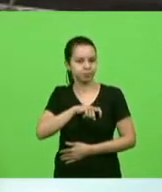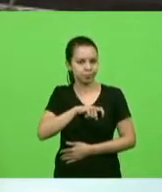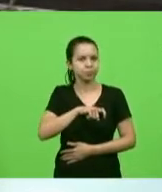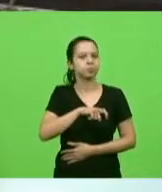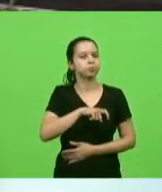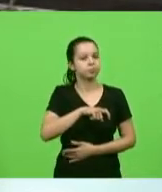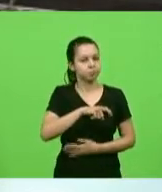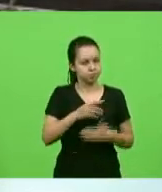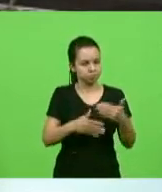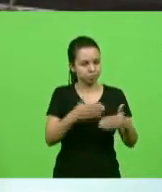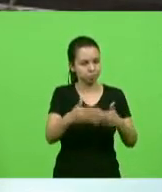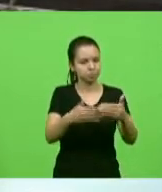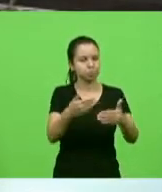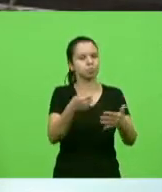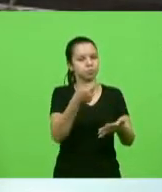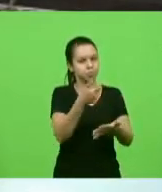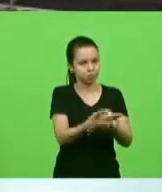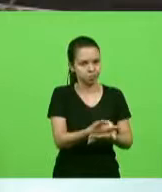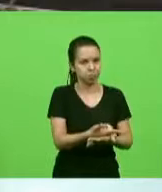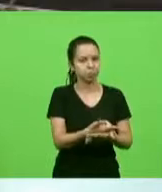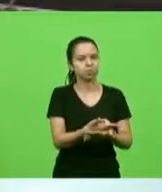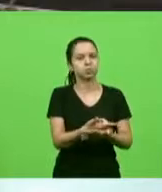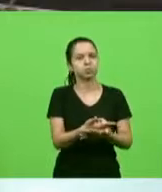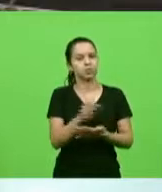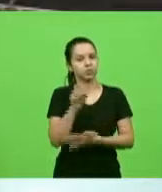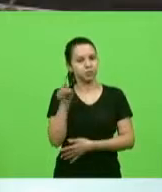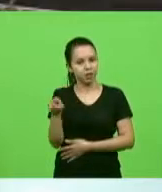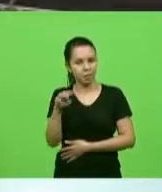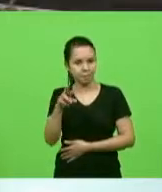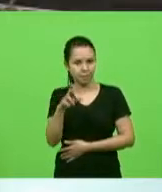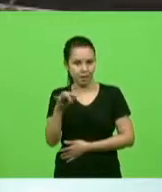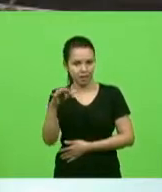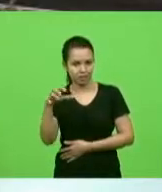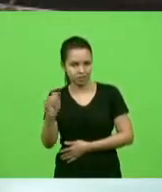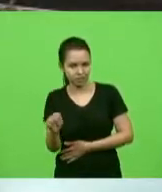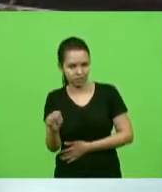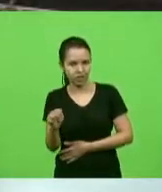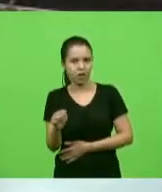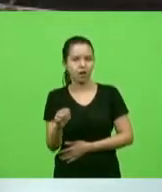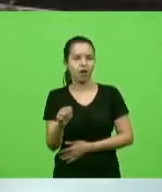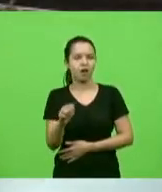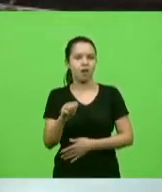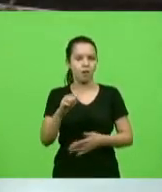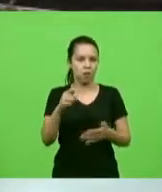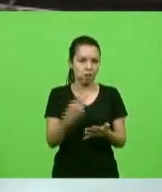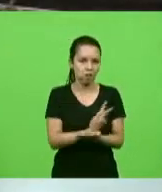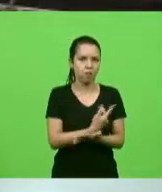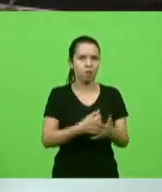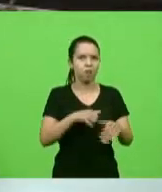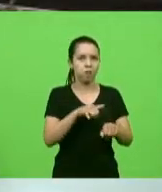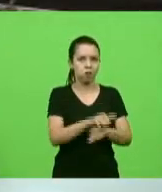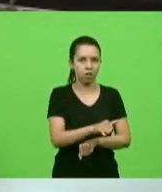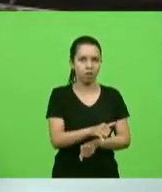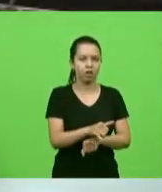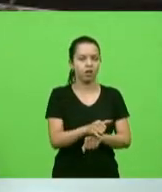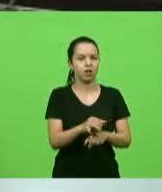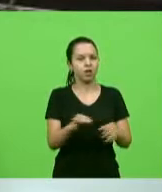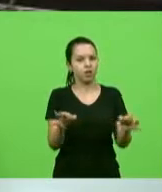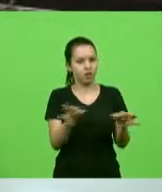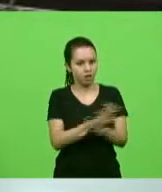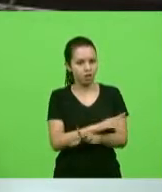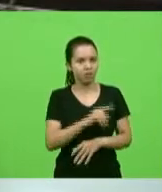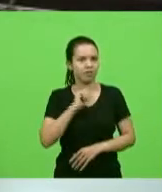de compra. Sem Márcia, a fraude não teria sido concretizada, escreveu